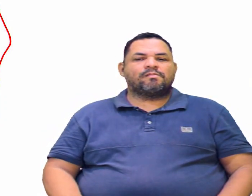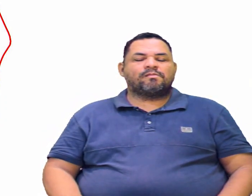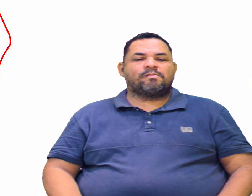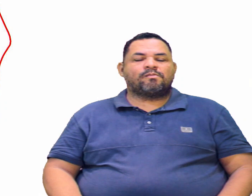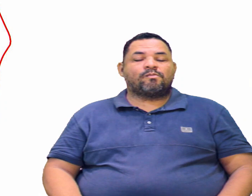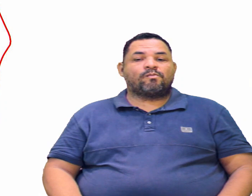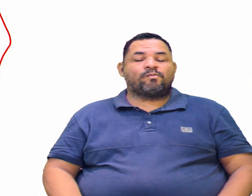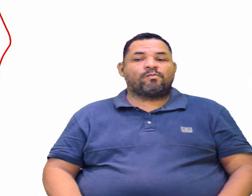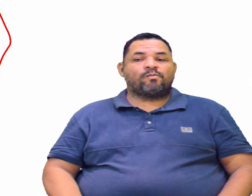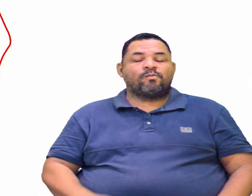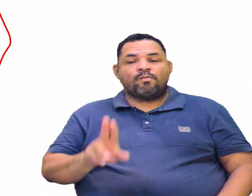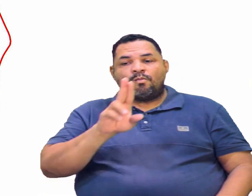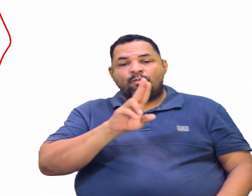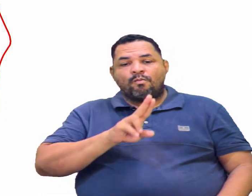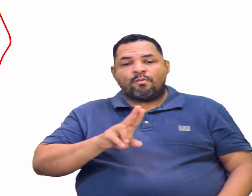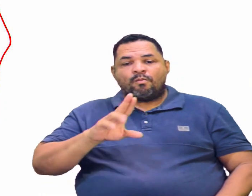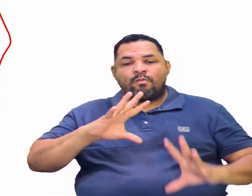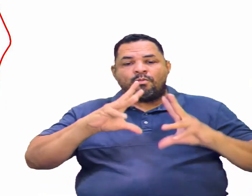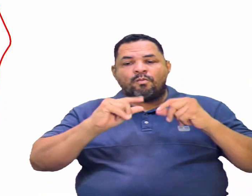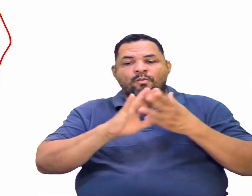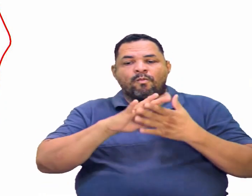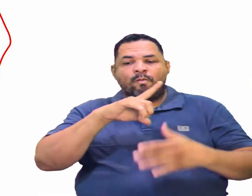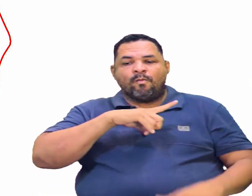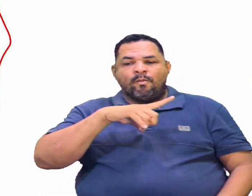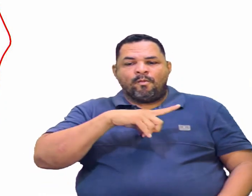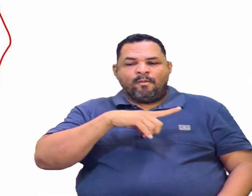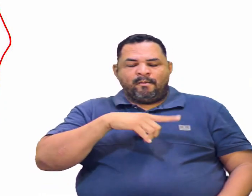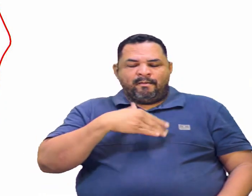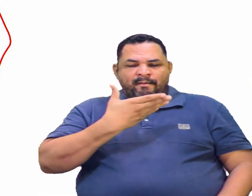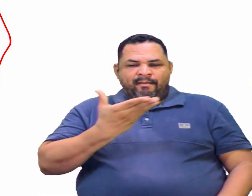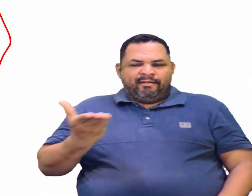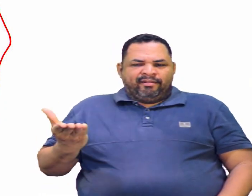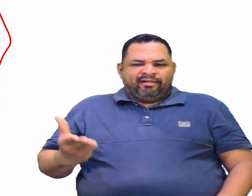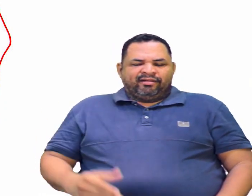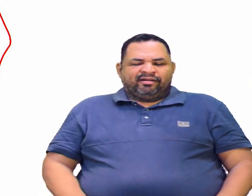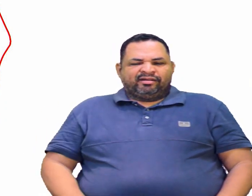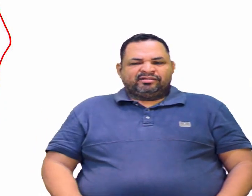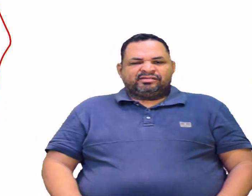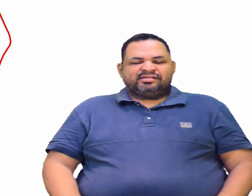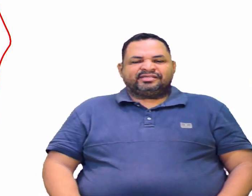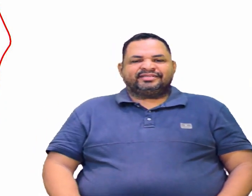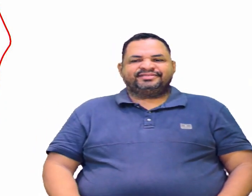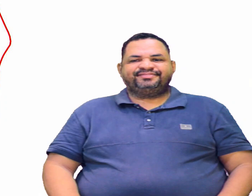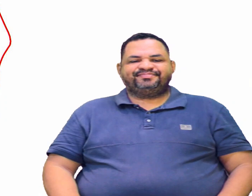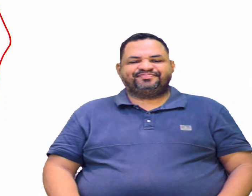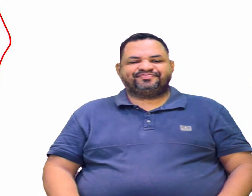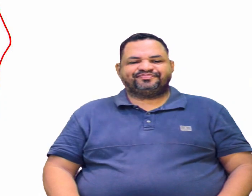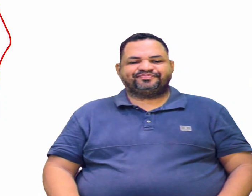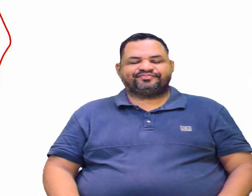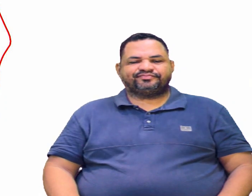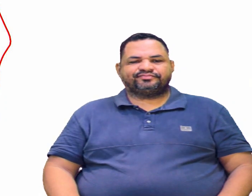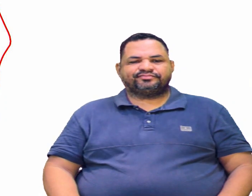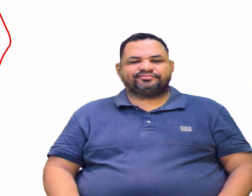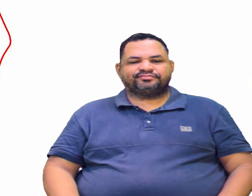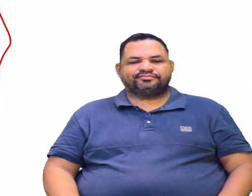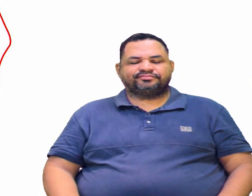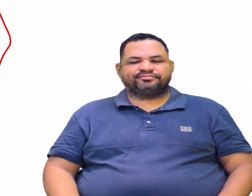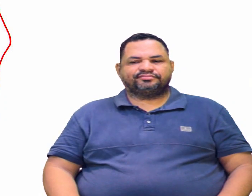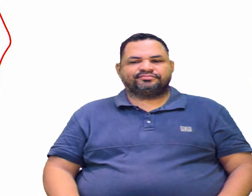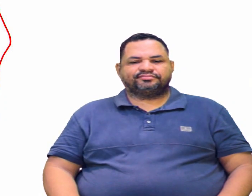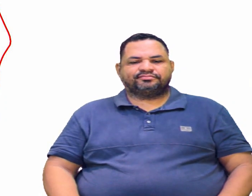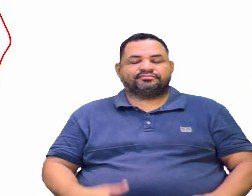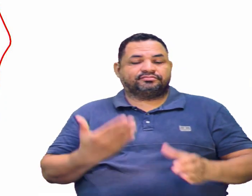pouquinho diferente, se utilizando aí de tudo que você tem à sua disposição, tá? E aí, você